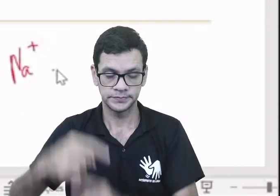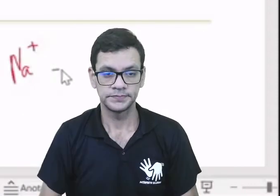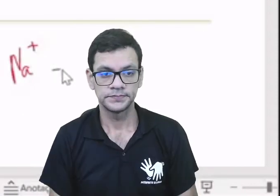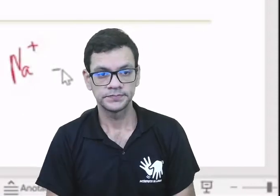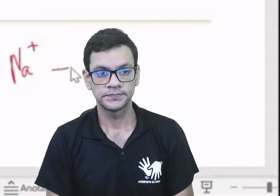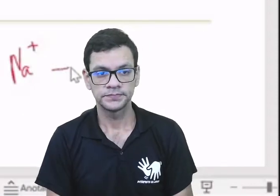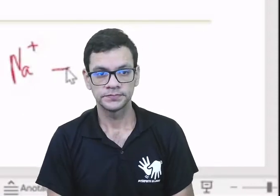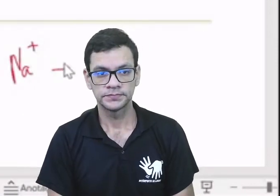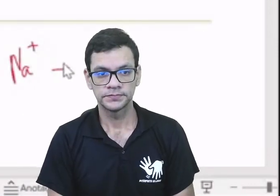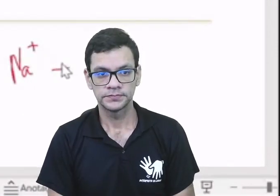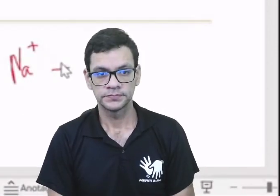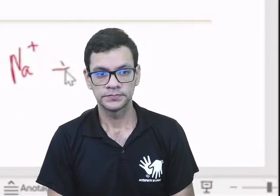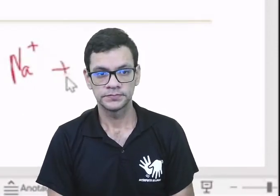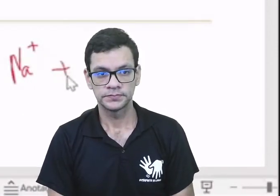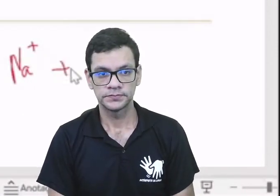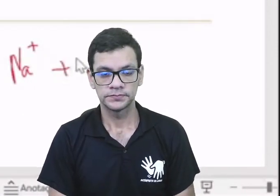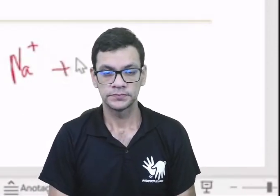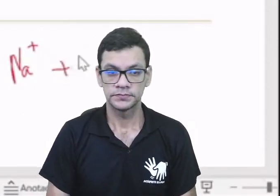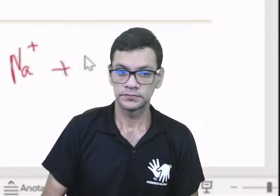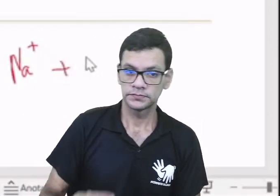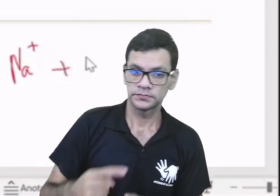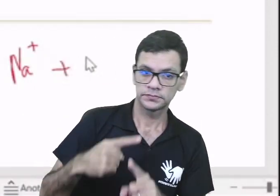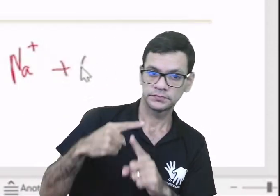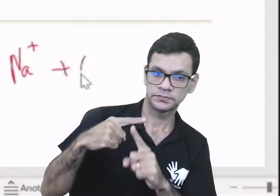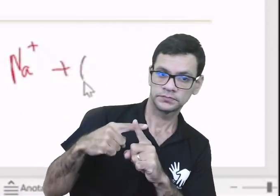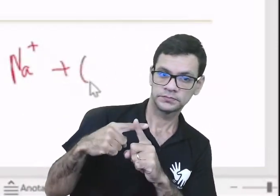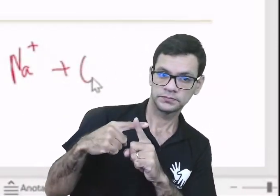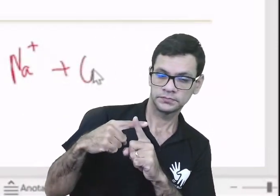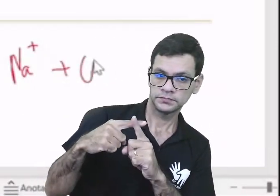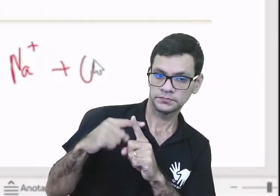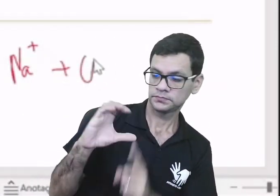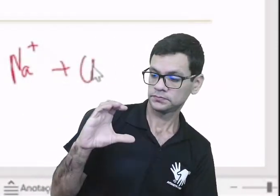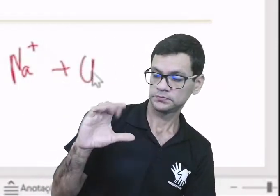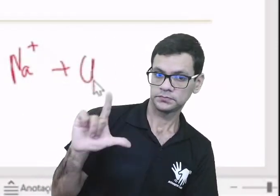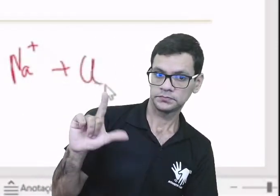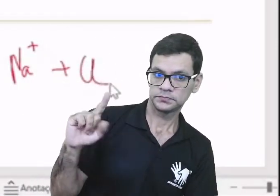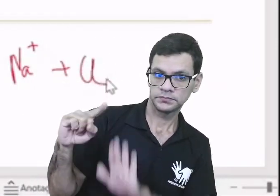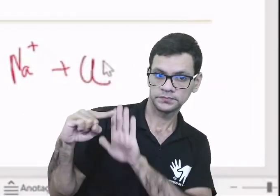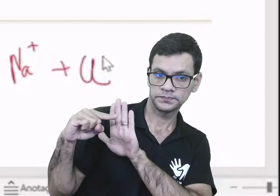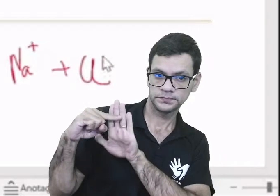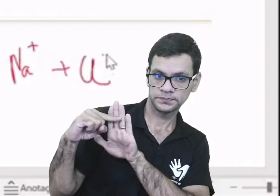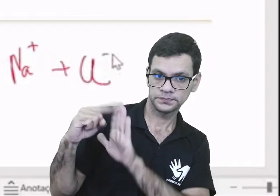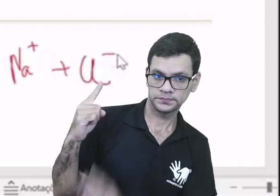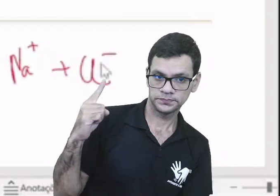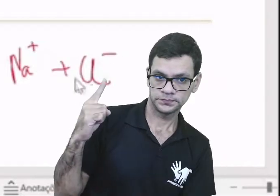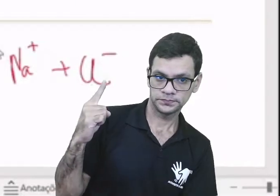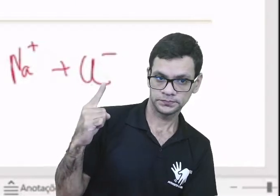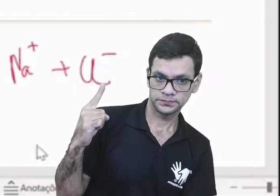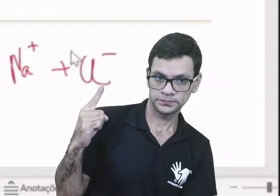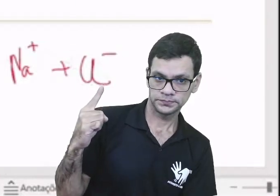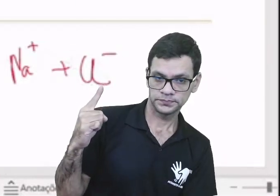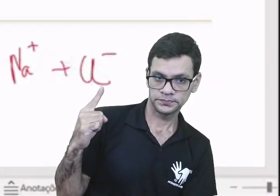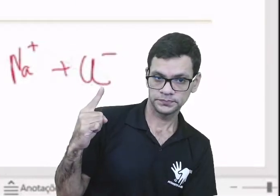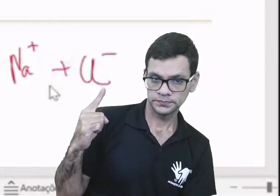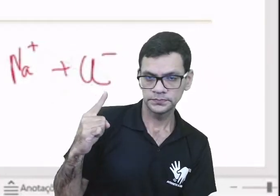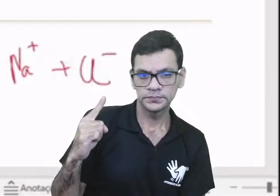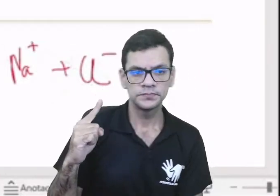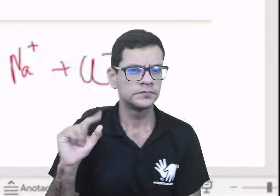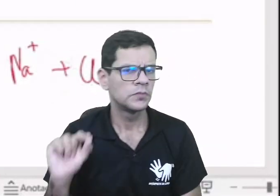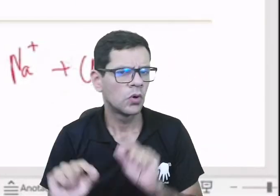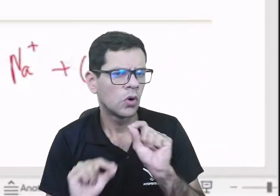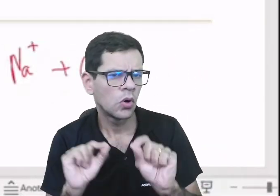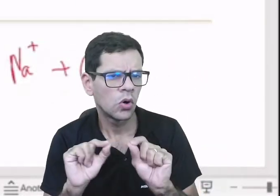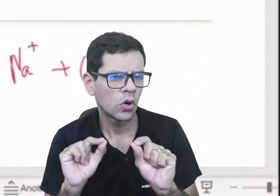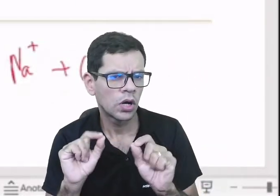e Cl menos. Então, tem cargas na água. O que isso vai acontecer? O que isso